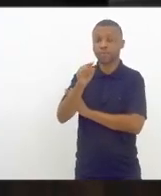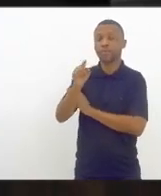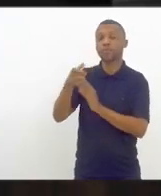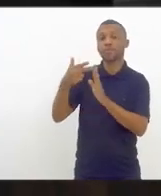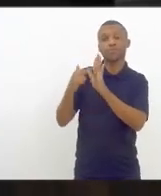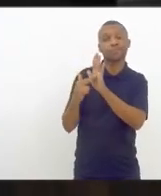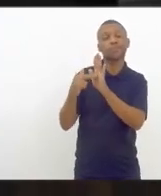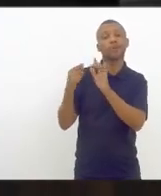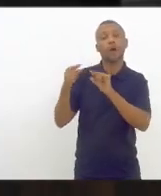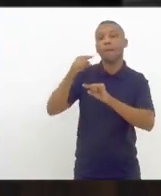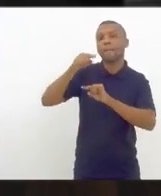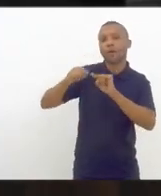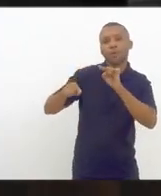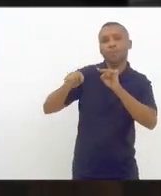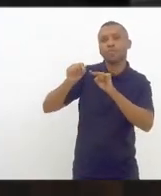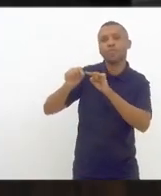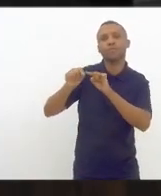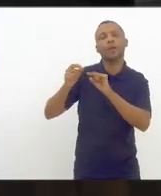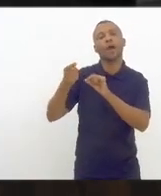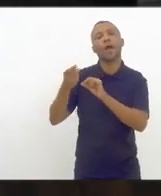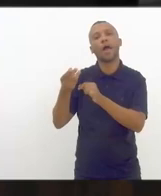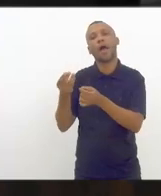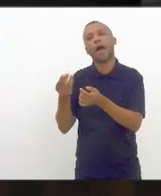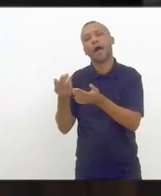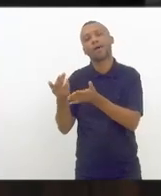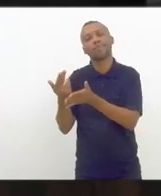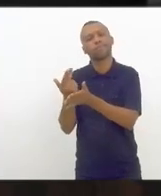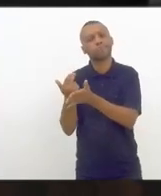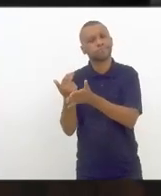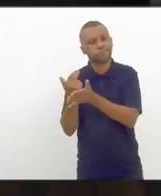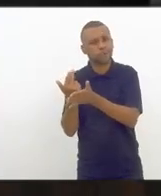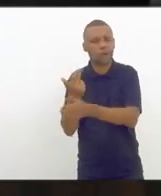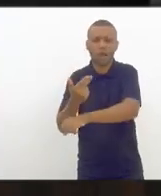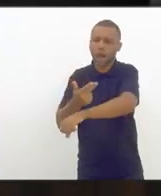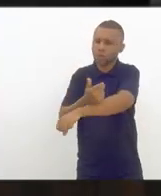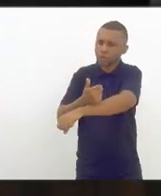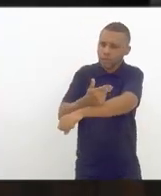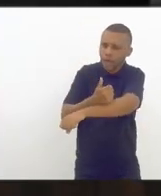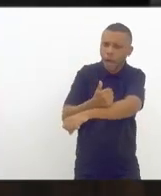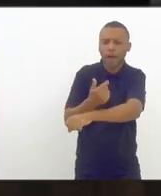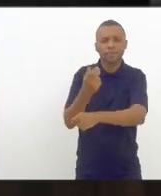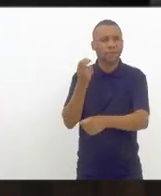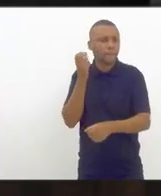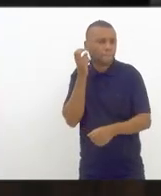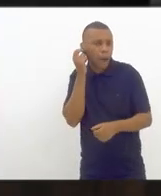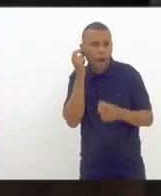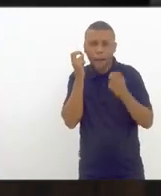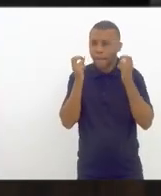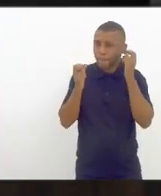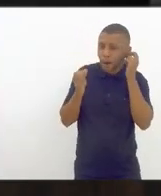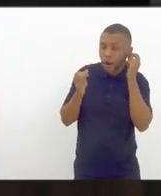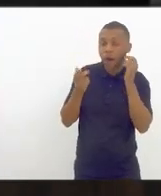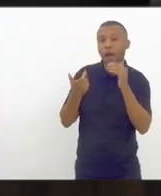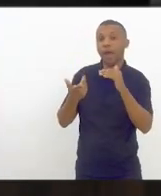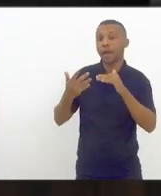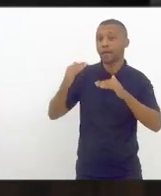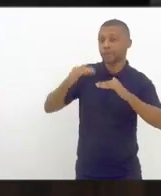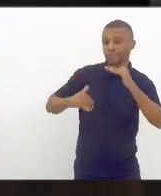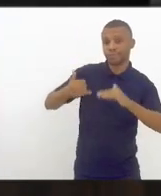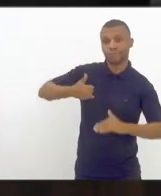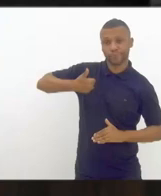de aplicação de tatuagens e adornos em menores de idade na forma que menciona. Pareceres da Comissão de Constituição e Justiça